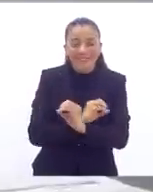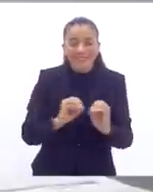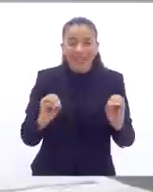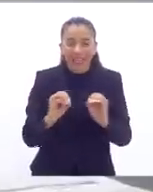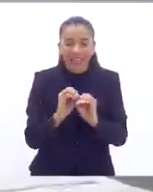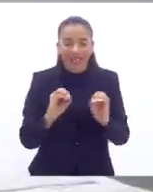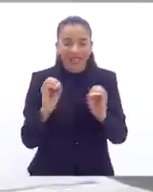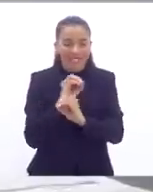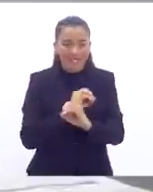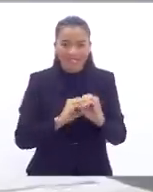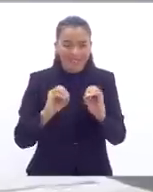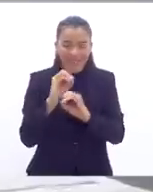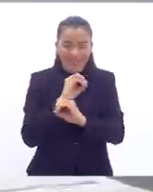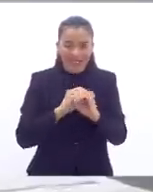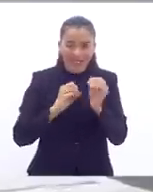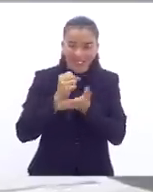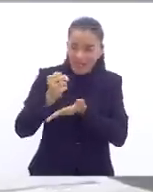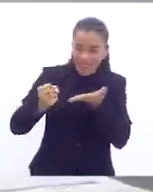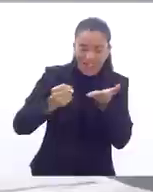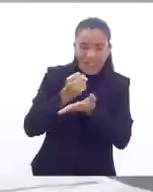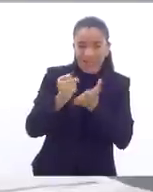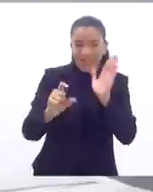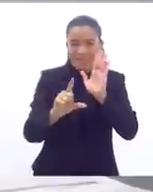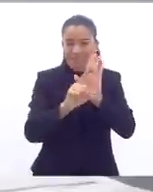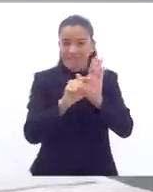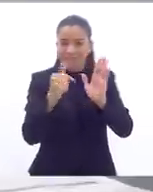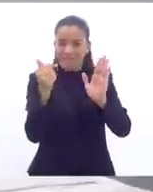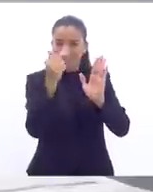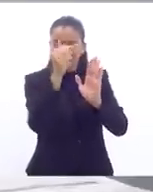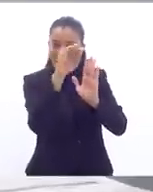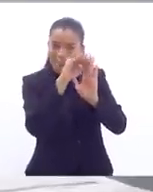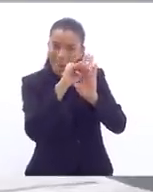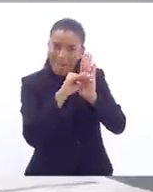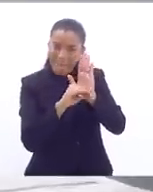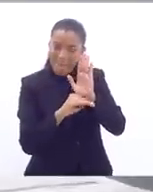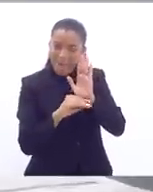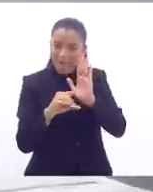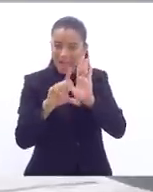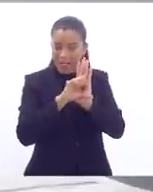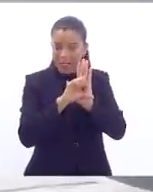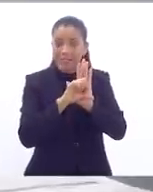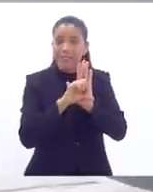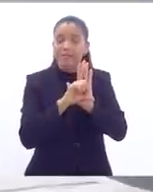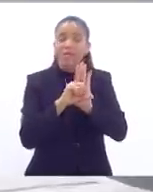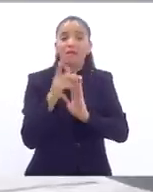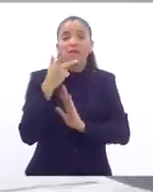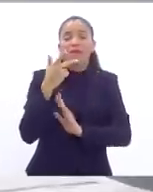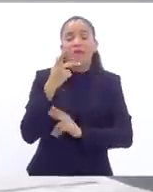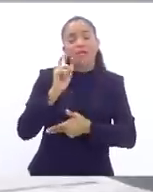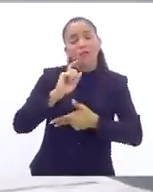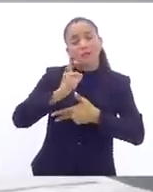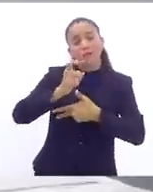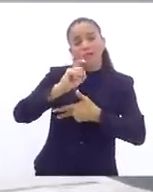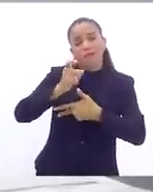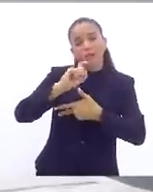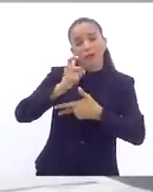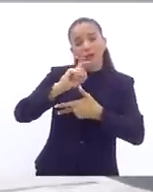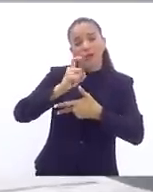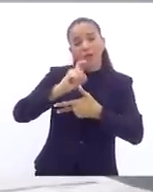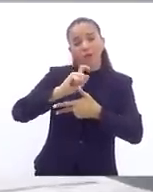Nenhum Nada se te ensinar de nenhuma legislação para o poder executivo